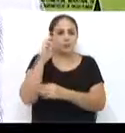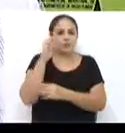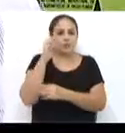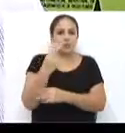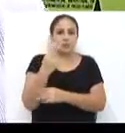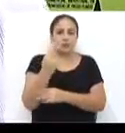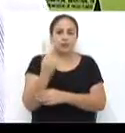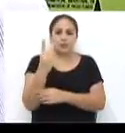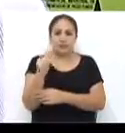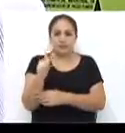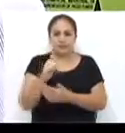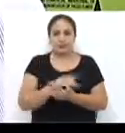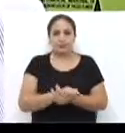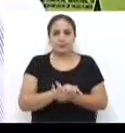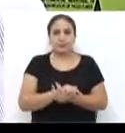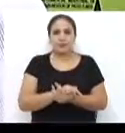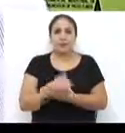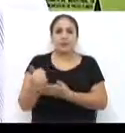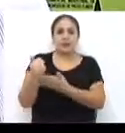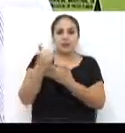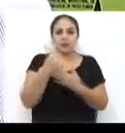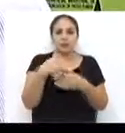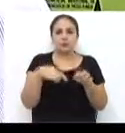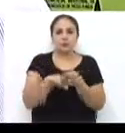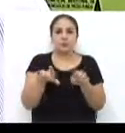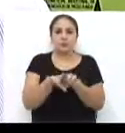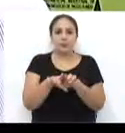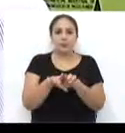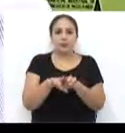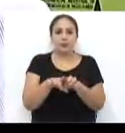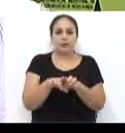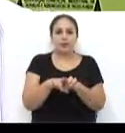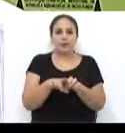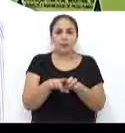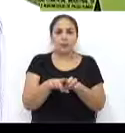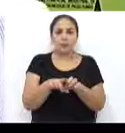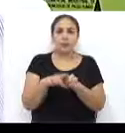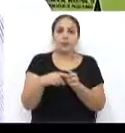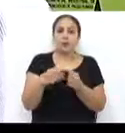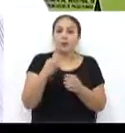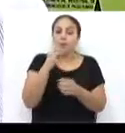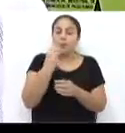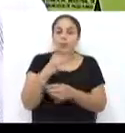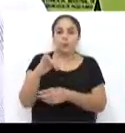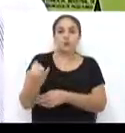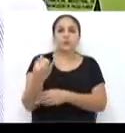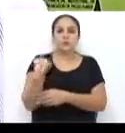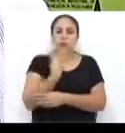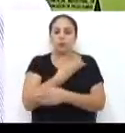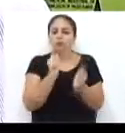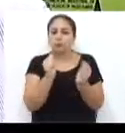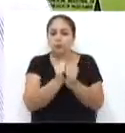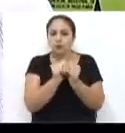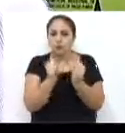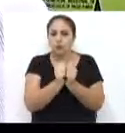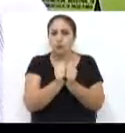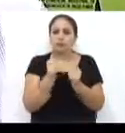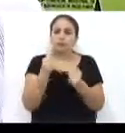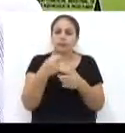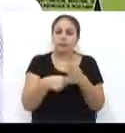as perspectivas para 2017. E trouxe em nós outra injeção de otimismo, para que nós continuemos